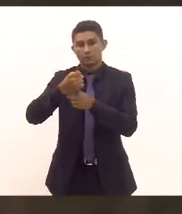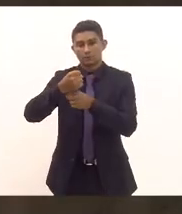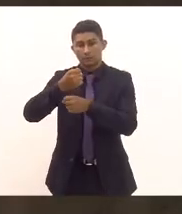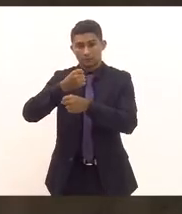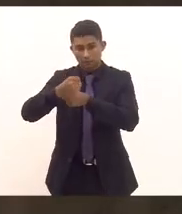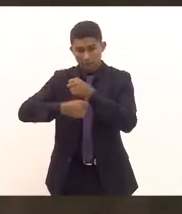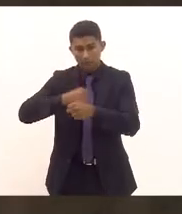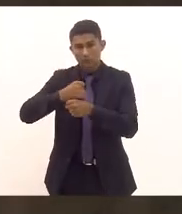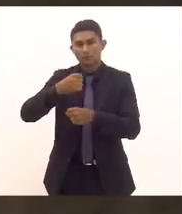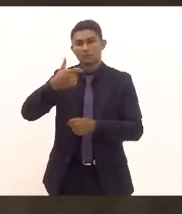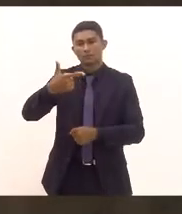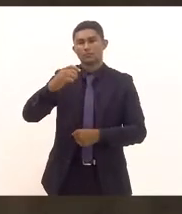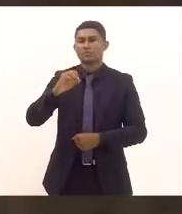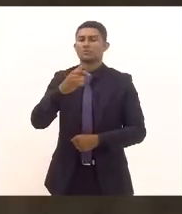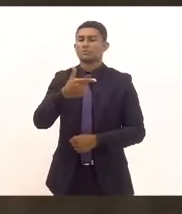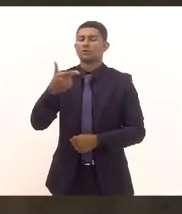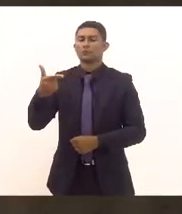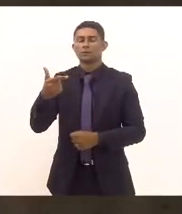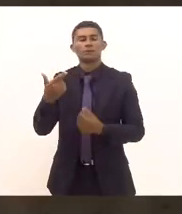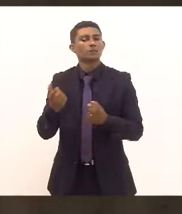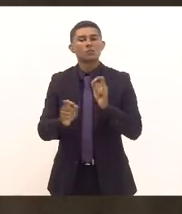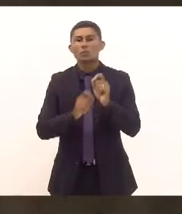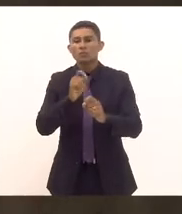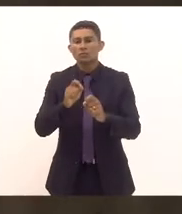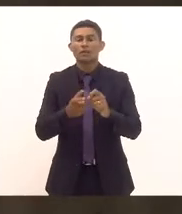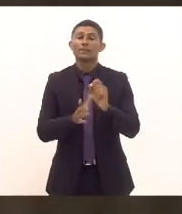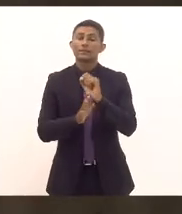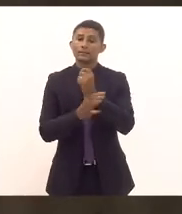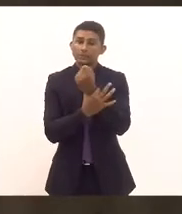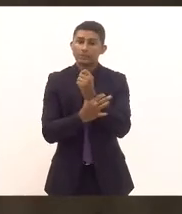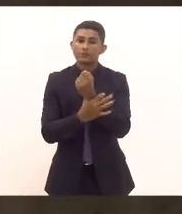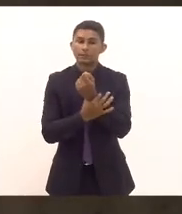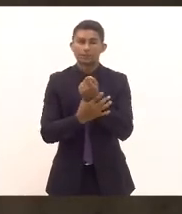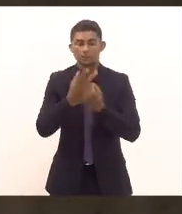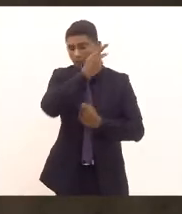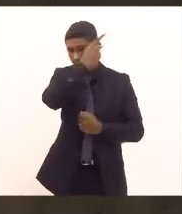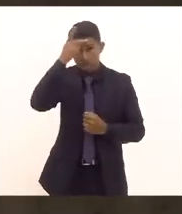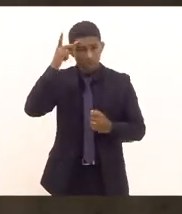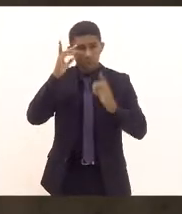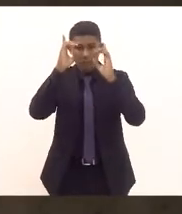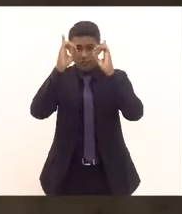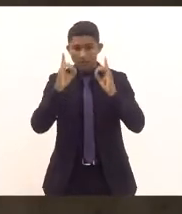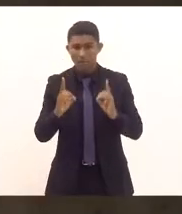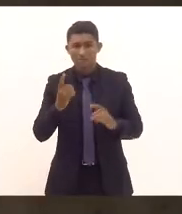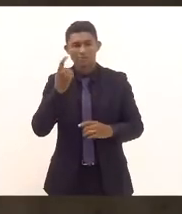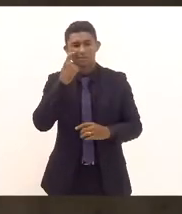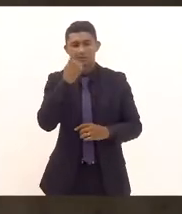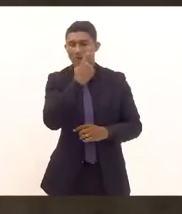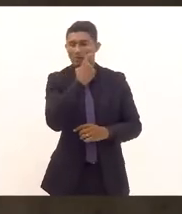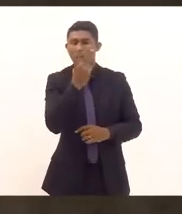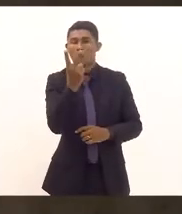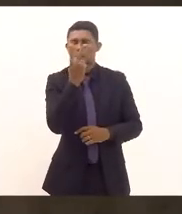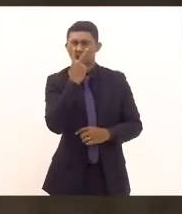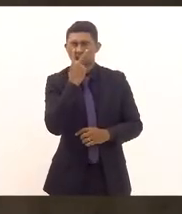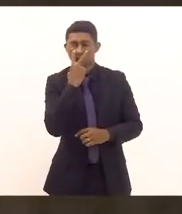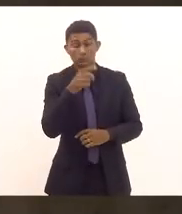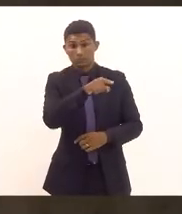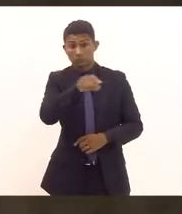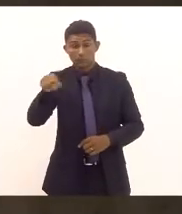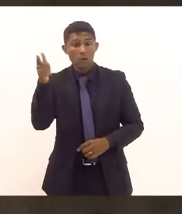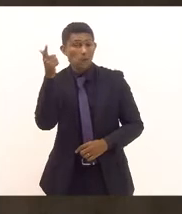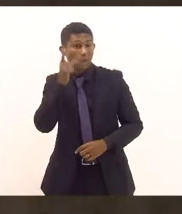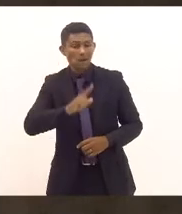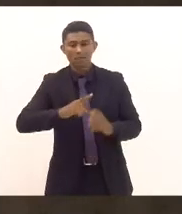2022 aonde assegura o direito das pessoas com deficiência visual a obterem documentos emitidos